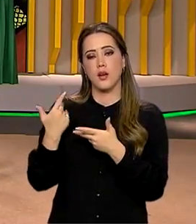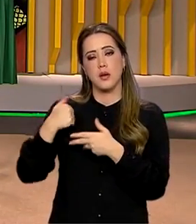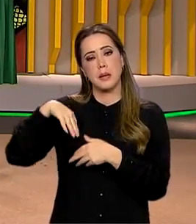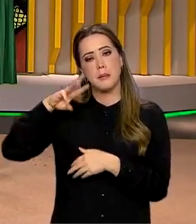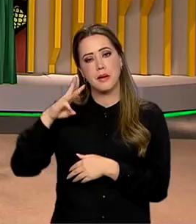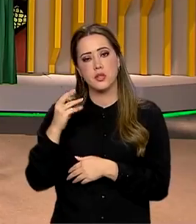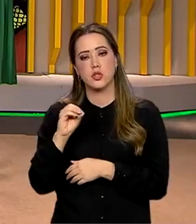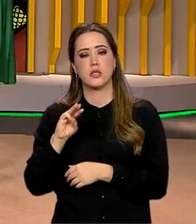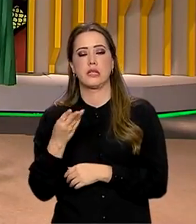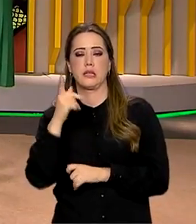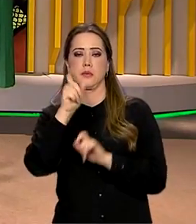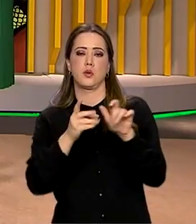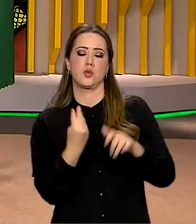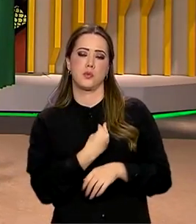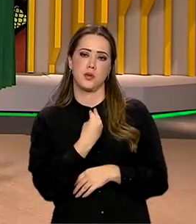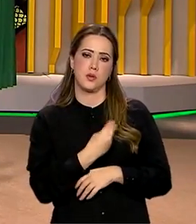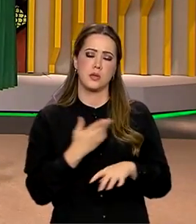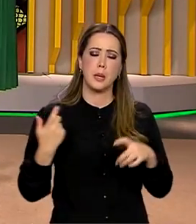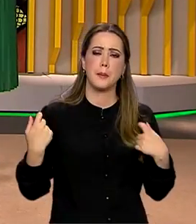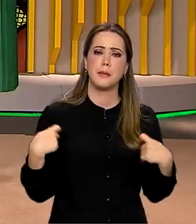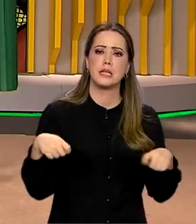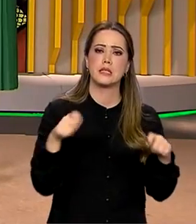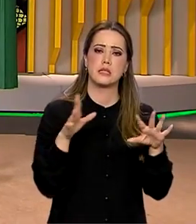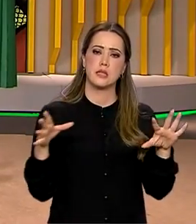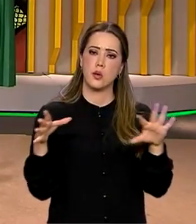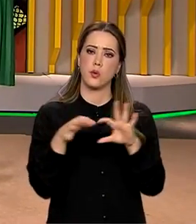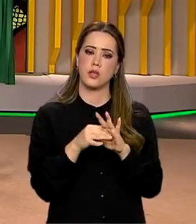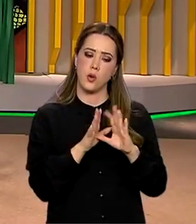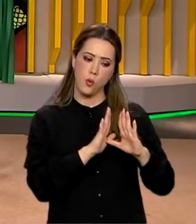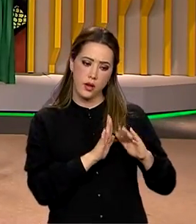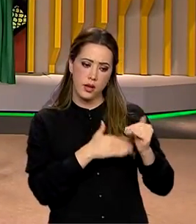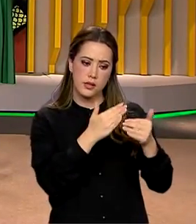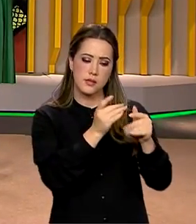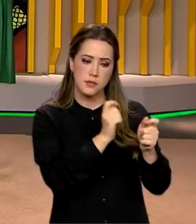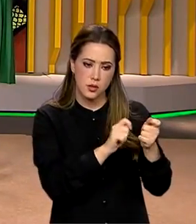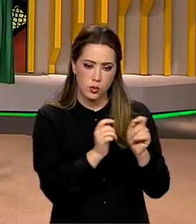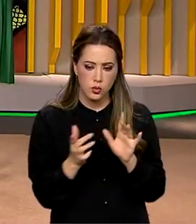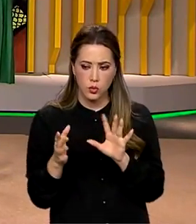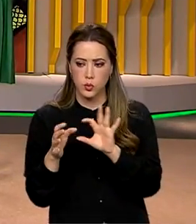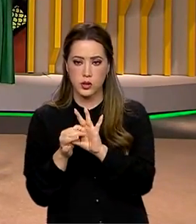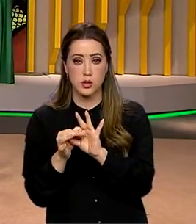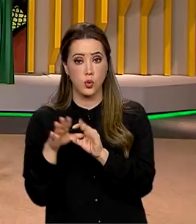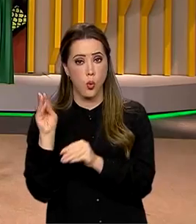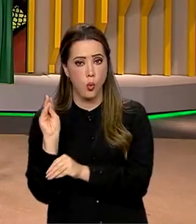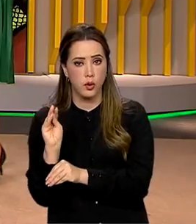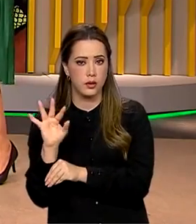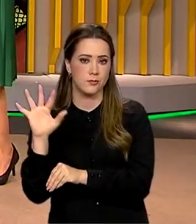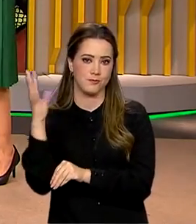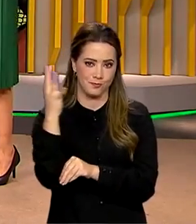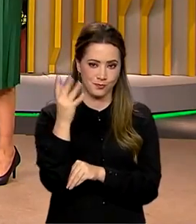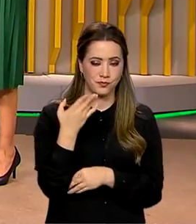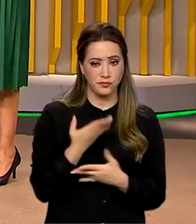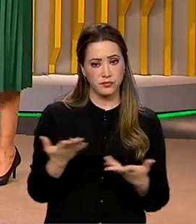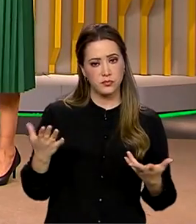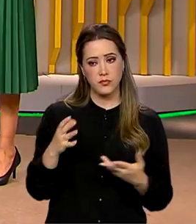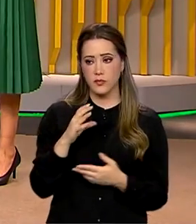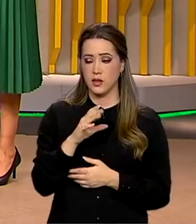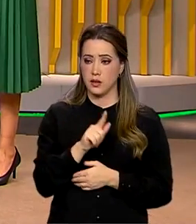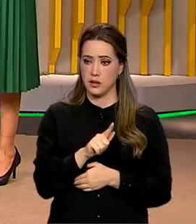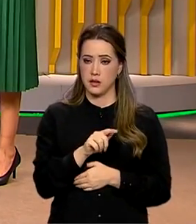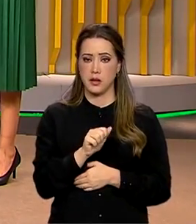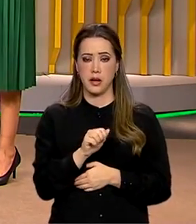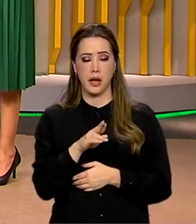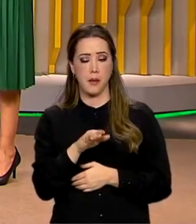30 milhões de habitantes e precisa conciliar o crescimento econômico com a preservação da floresta. Gabi, essa de